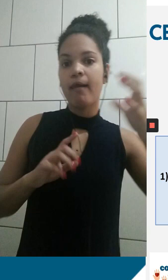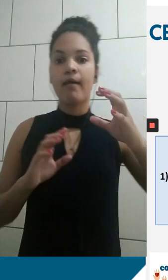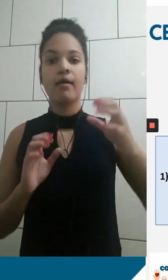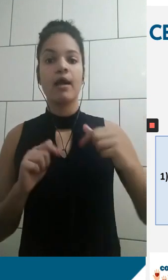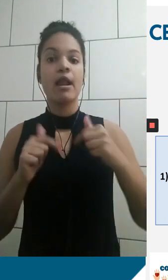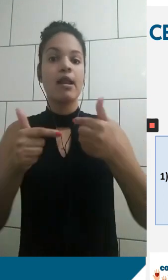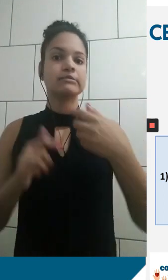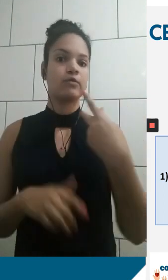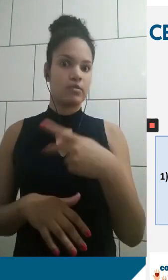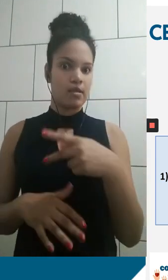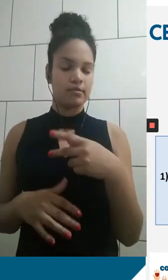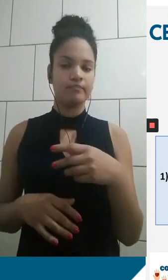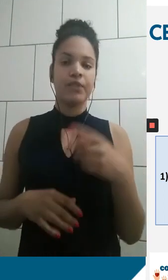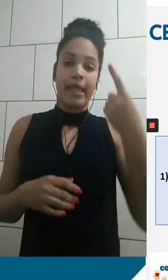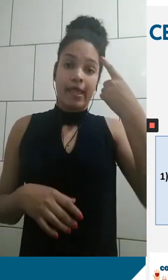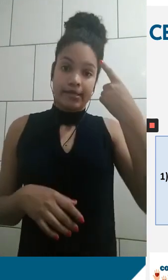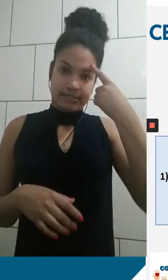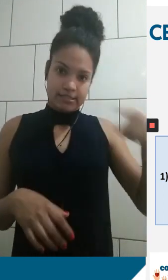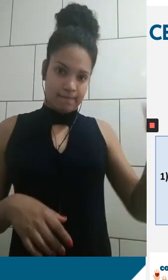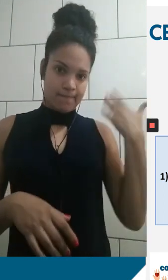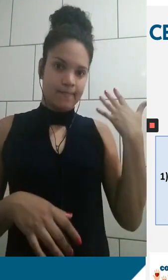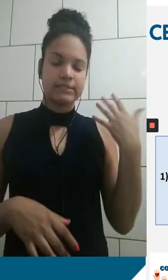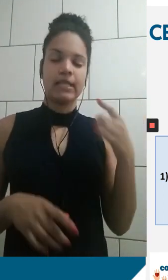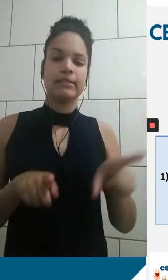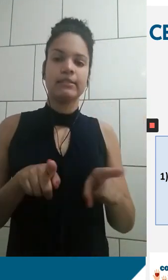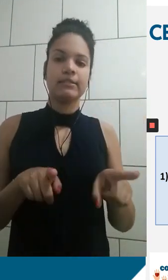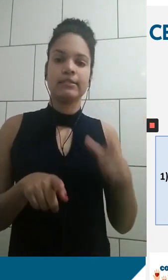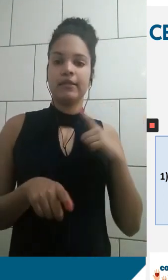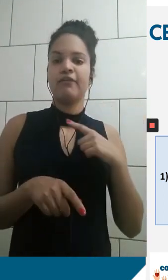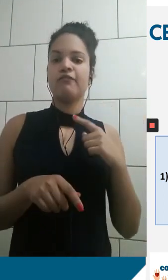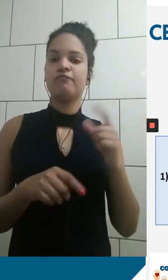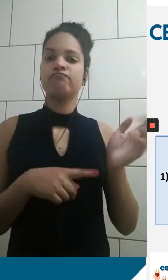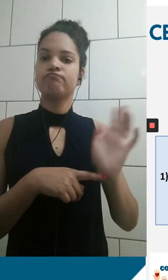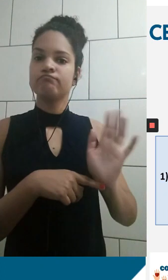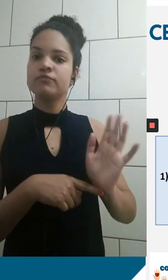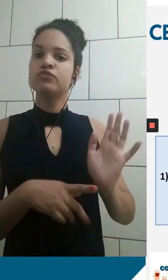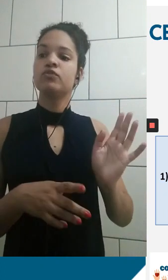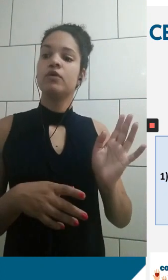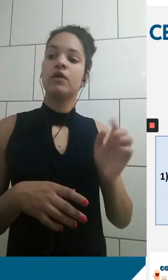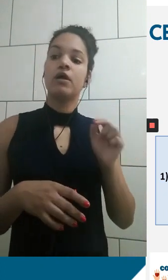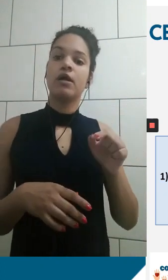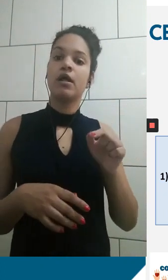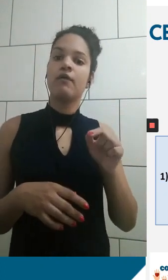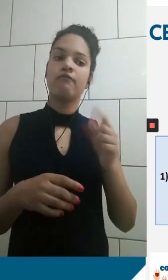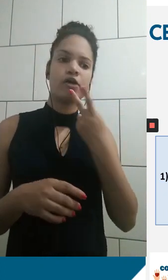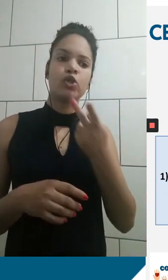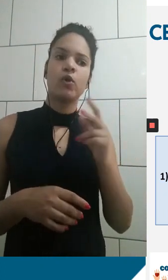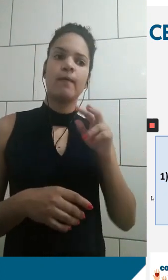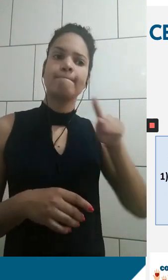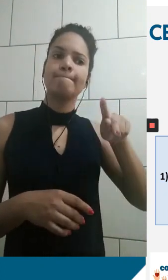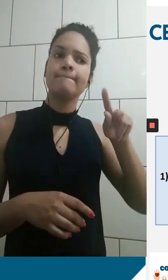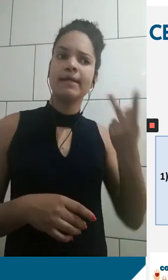sobre pH, sobre desnaturação de proteínas, isso tem uma relação, né, essas informações têm uma relação muito grande com